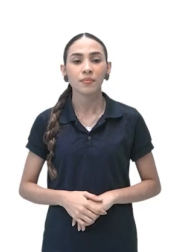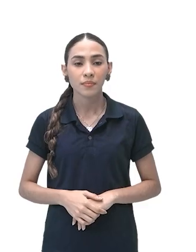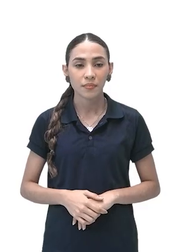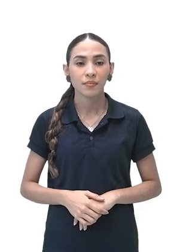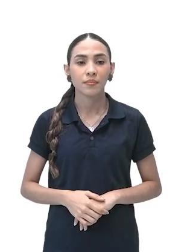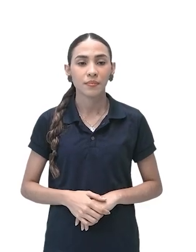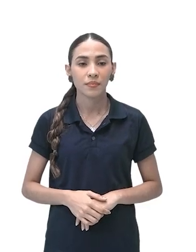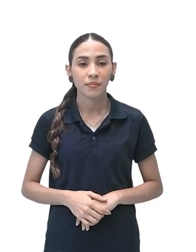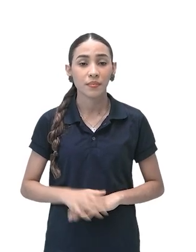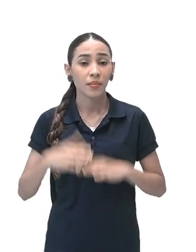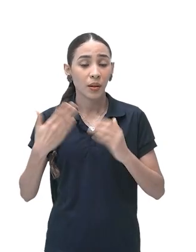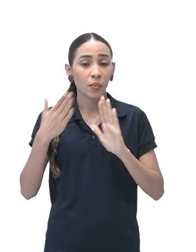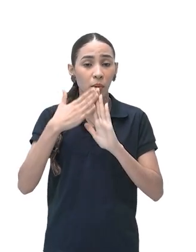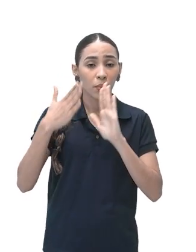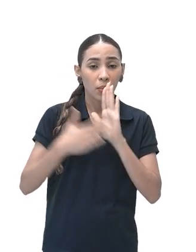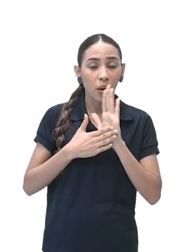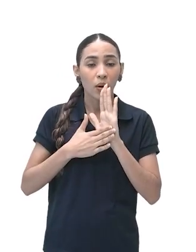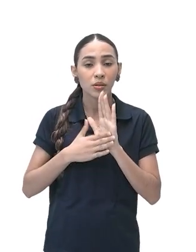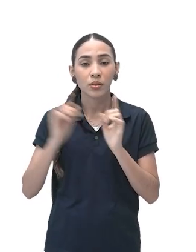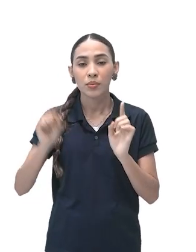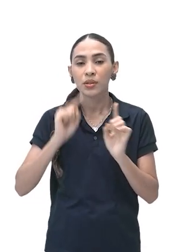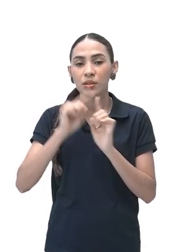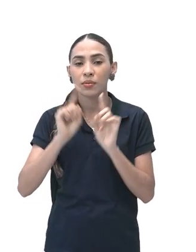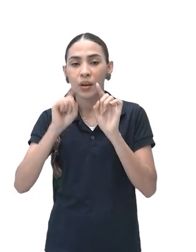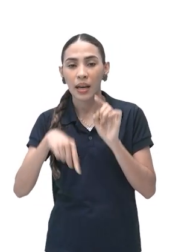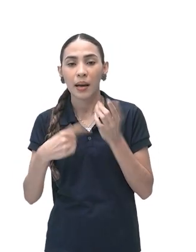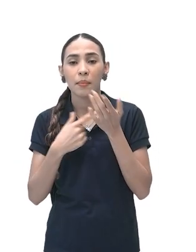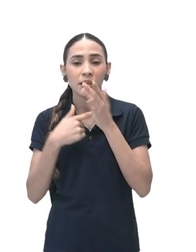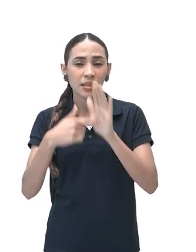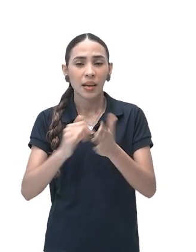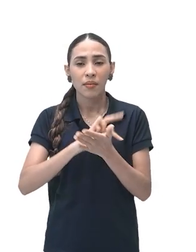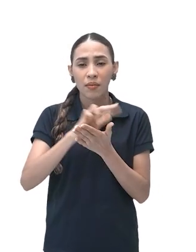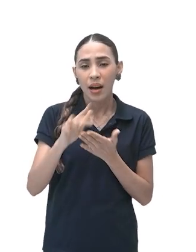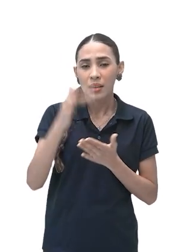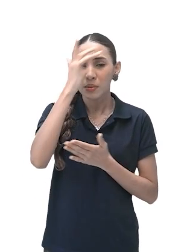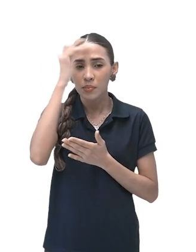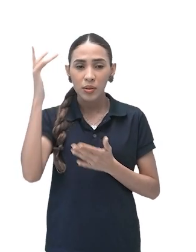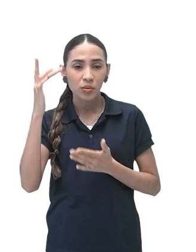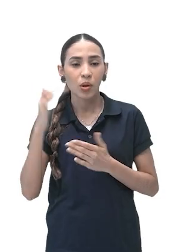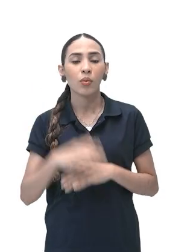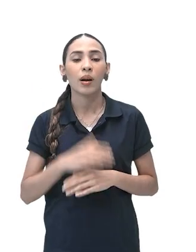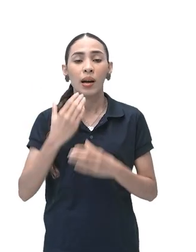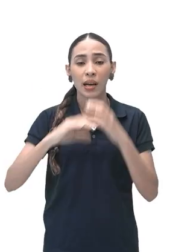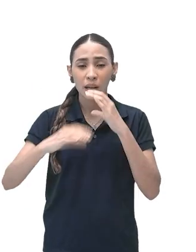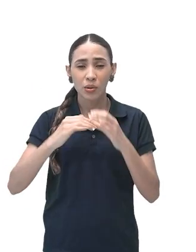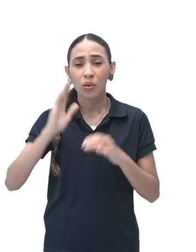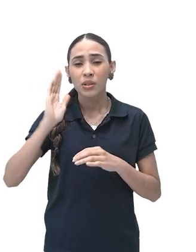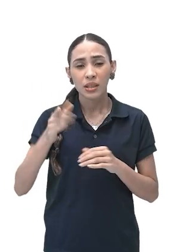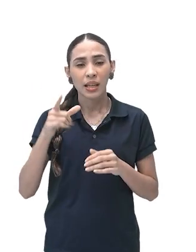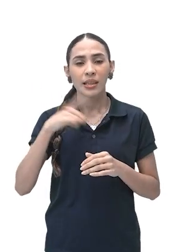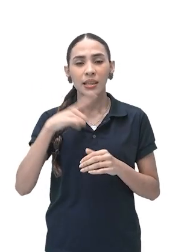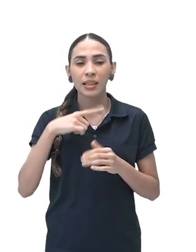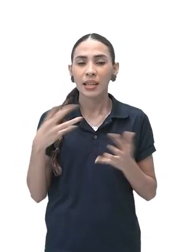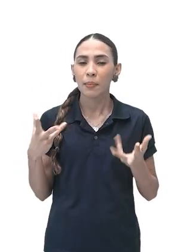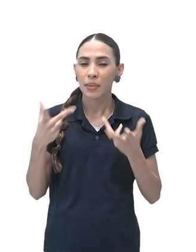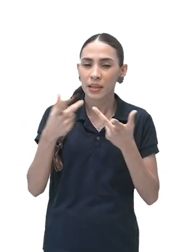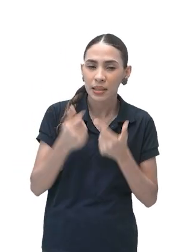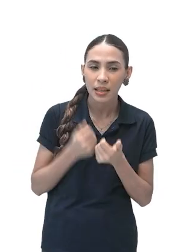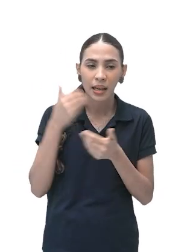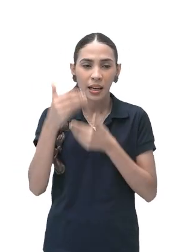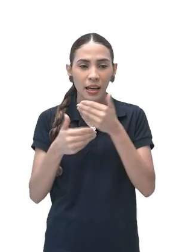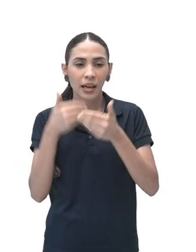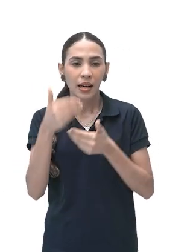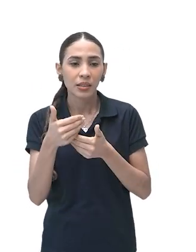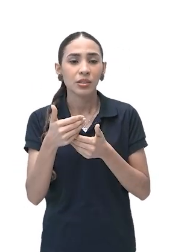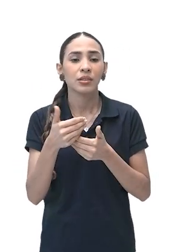Concurso Gospel. A proposta do concurso é mostrar muitos talentos, entre eles cantores que já vêm desenvolvendo sua carreira no